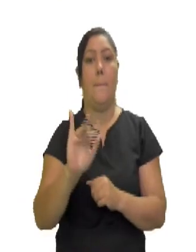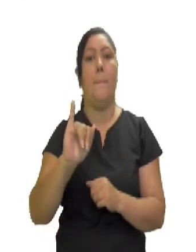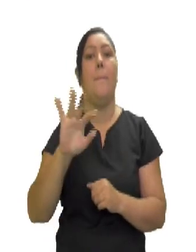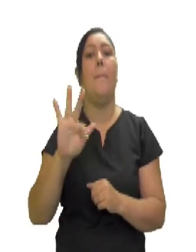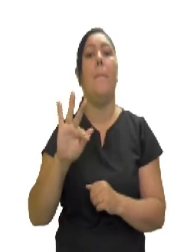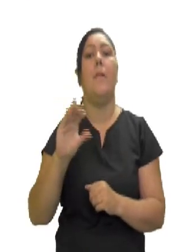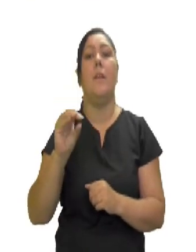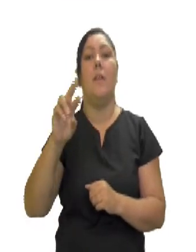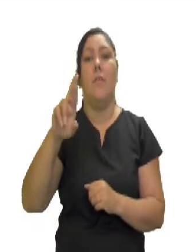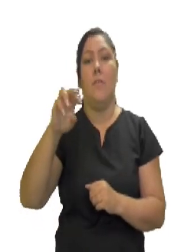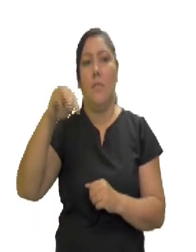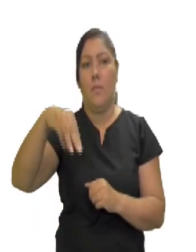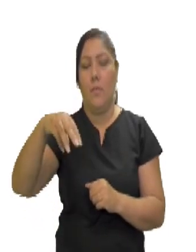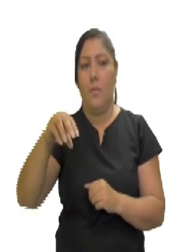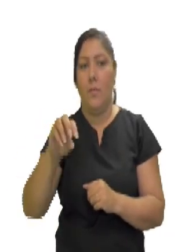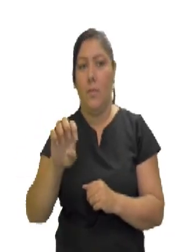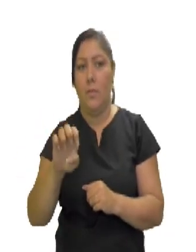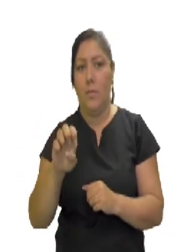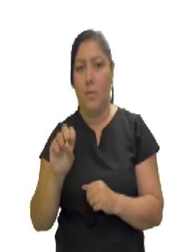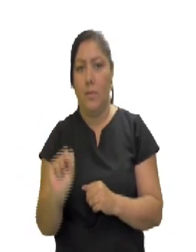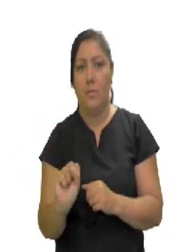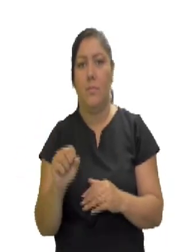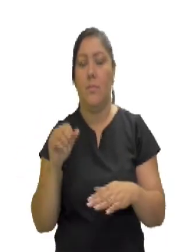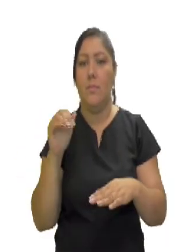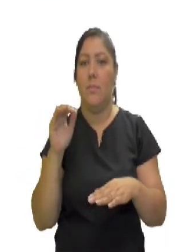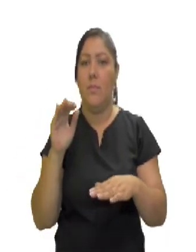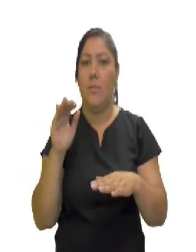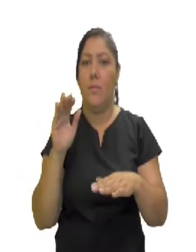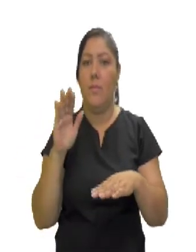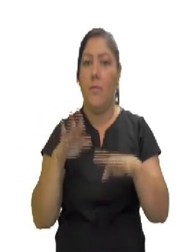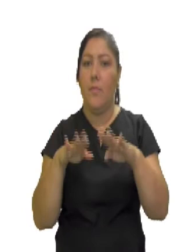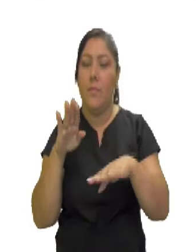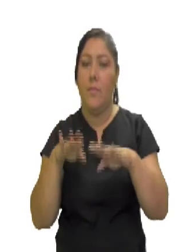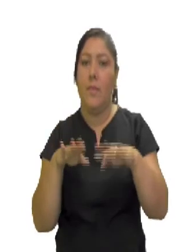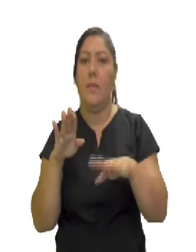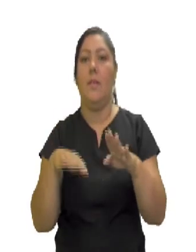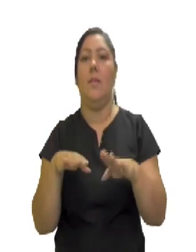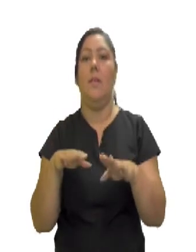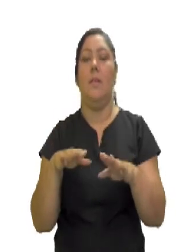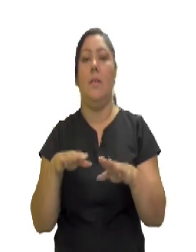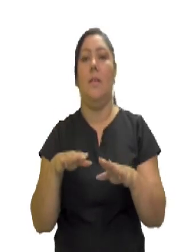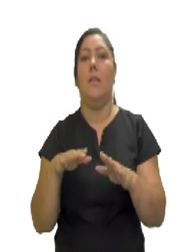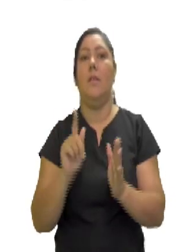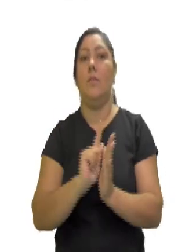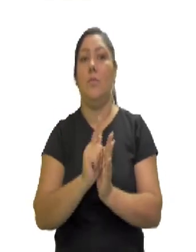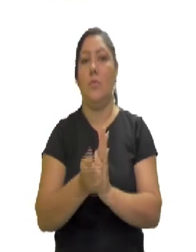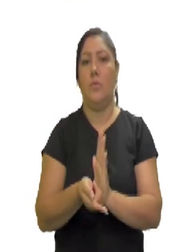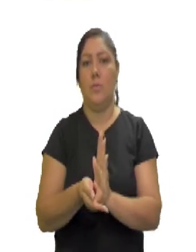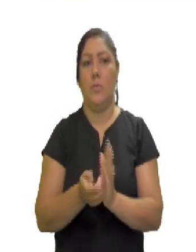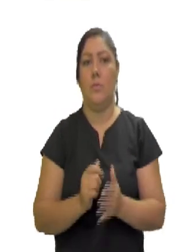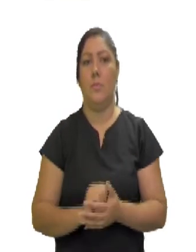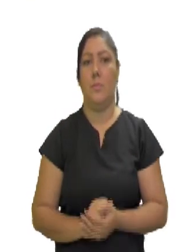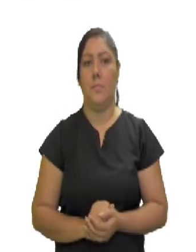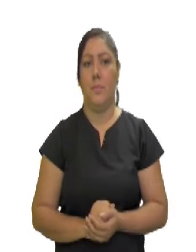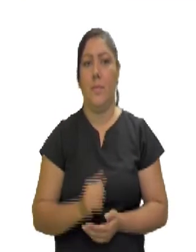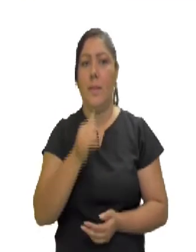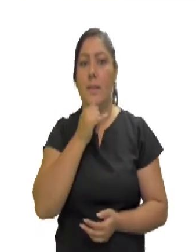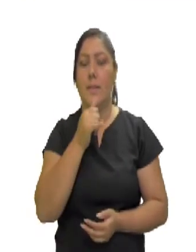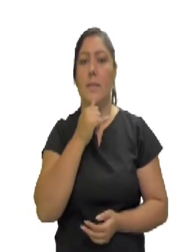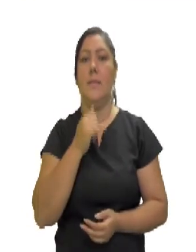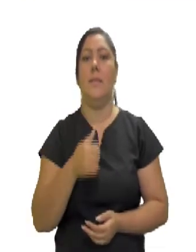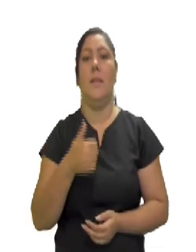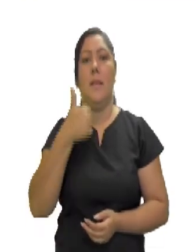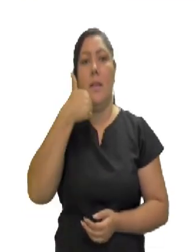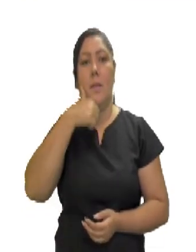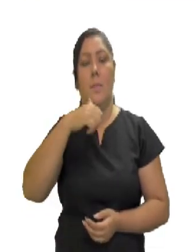o gênero. Exemplo, a mãe está animada. O adjetivo animada